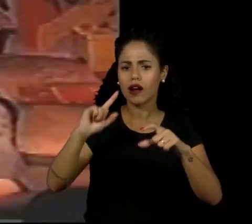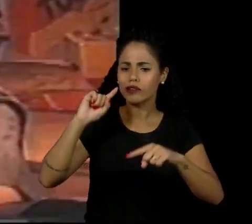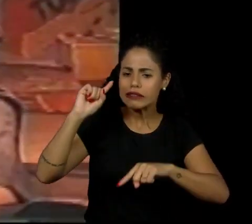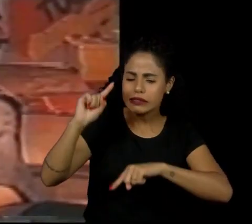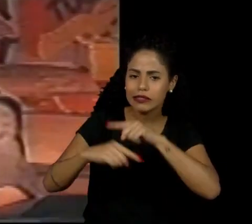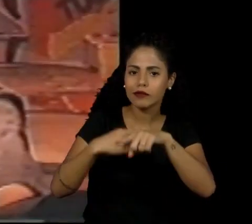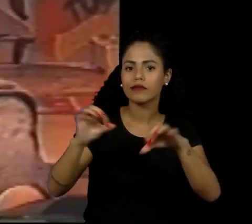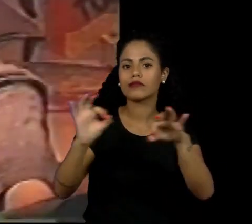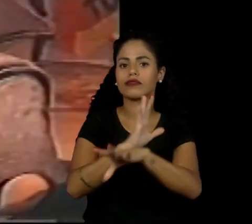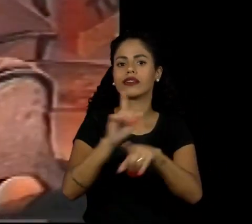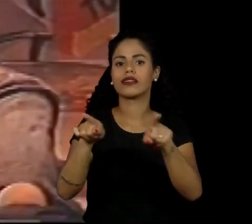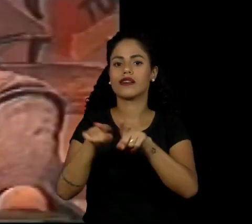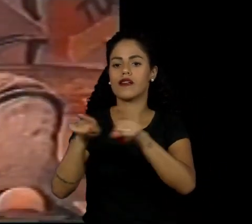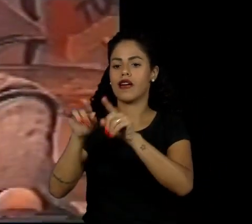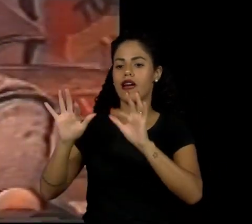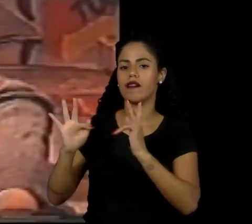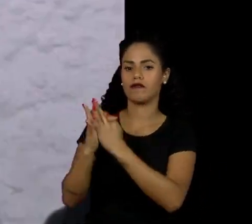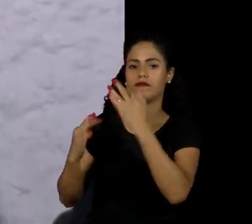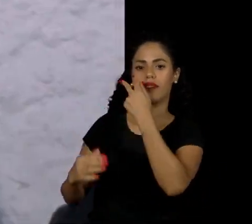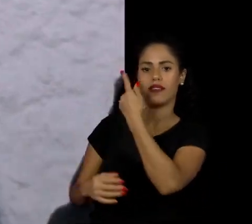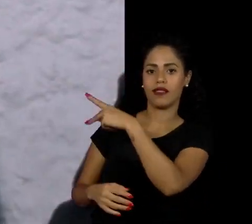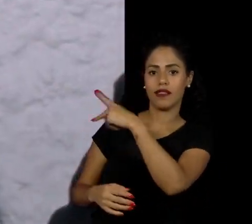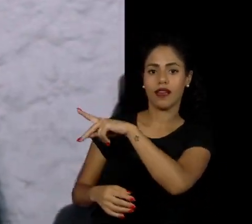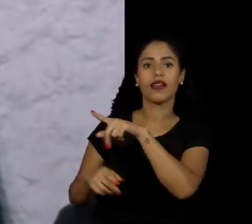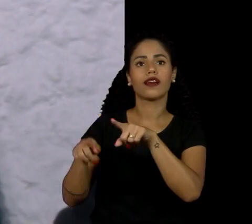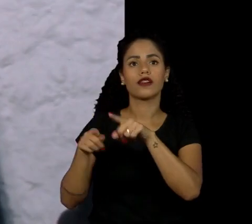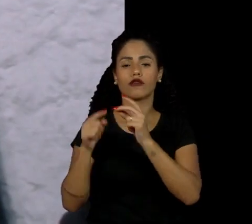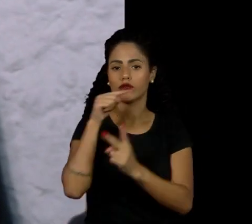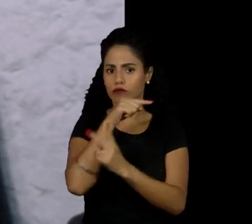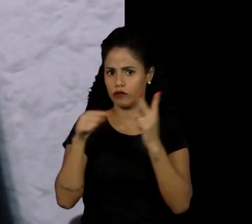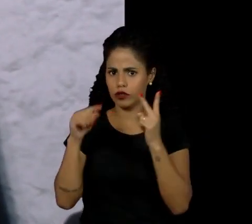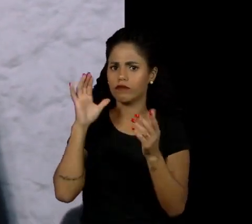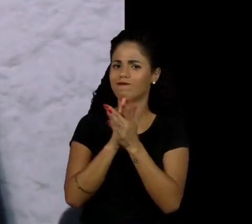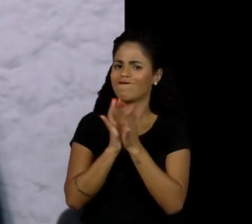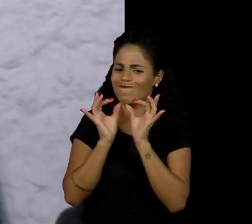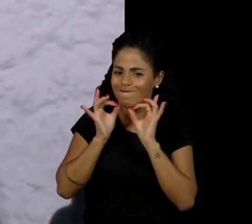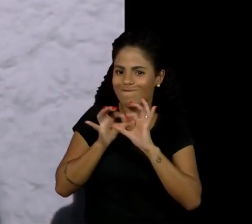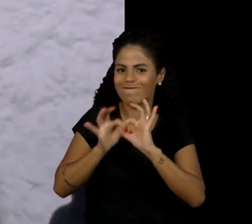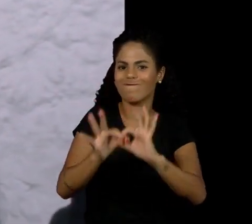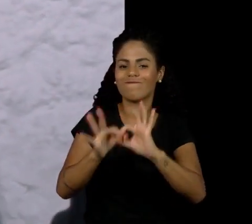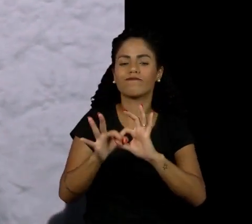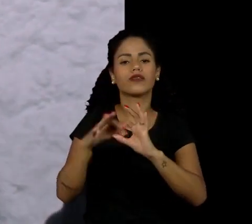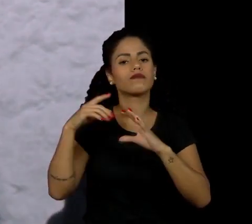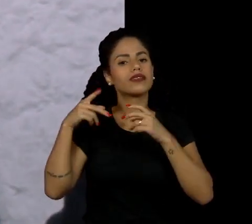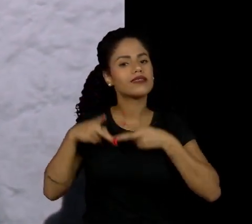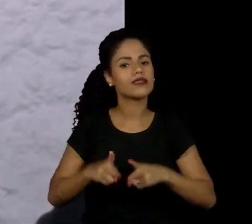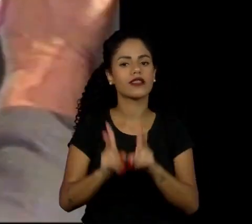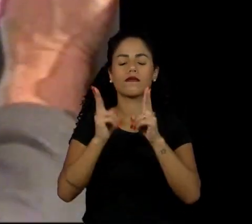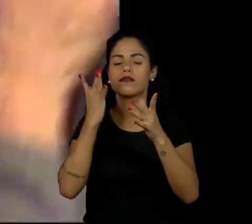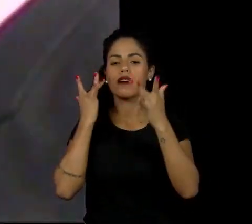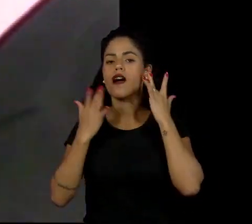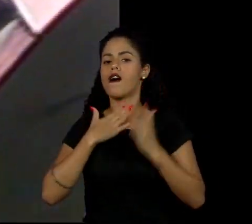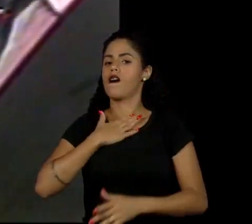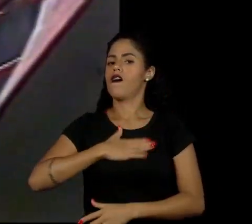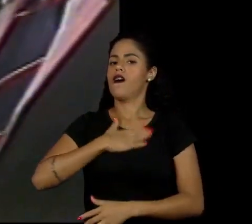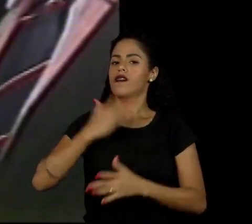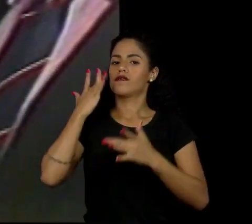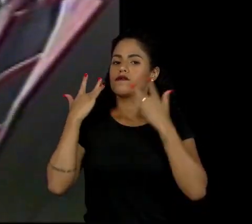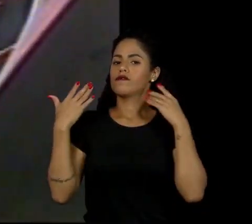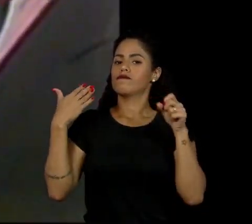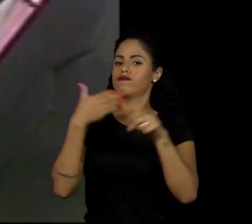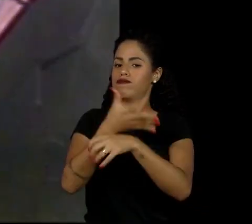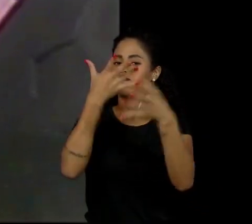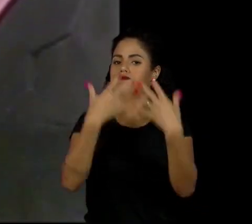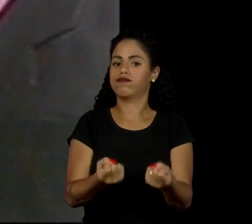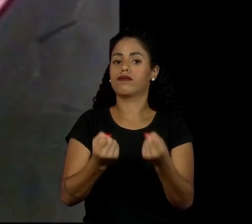depois, a família de Paulo Goulart e Nissete Bruno, sempre unida e apaixonada pelo palco, assumiu o teatro.